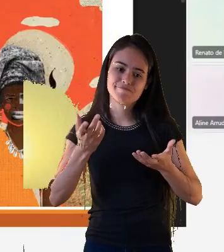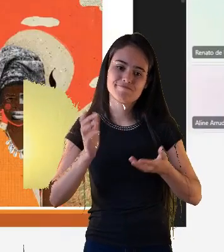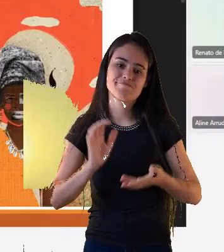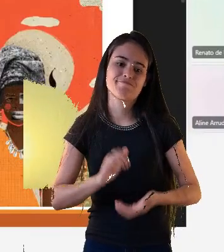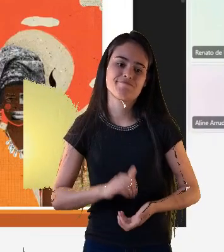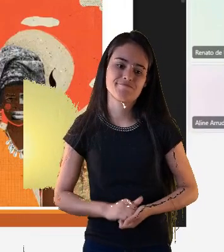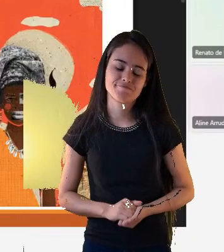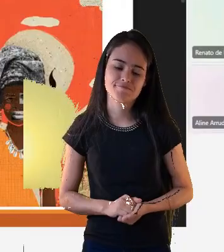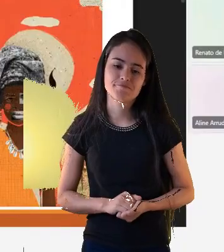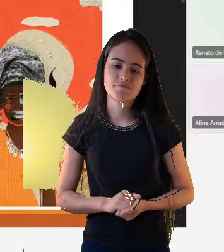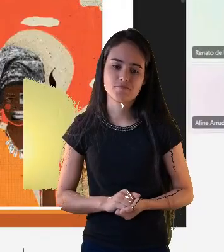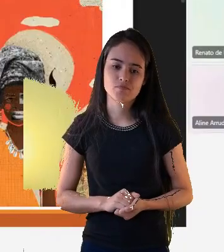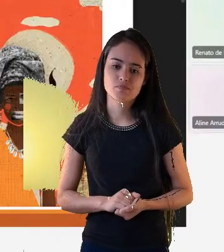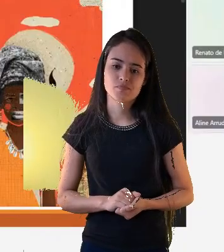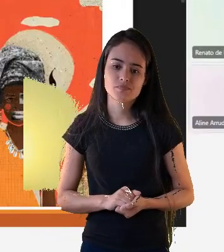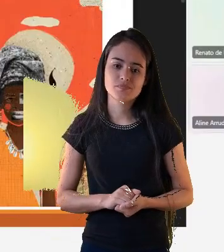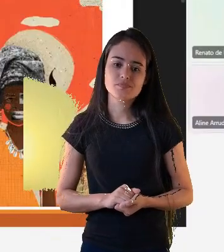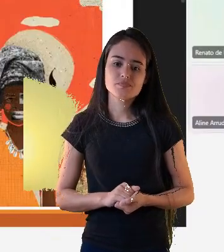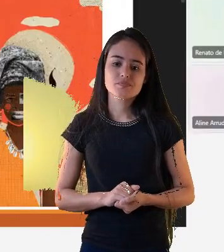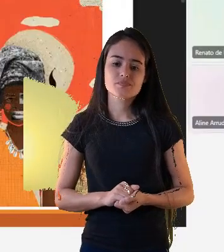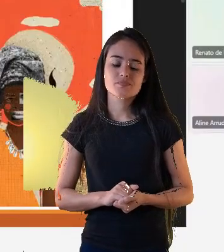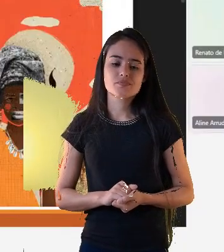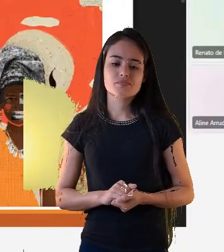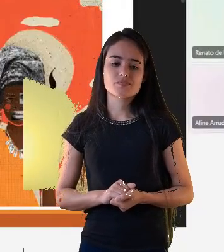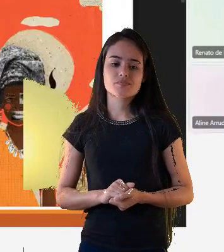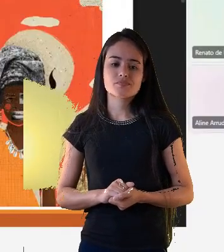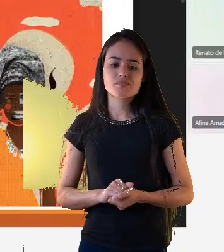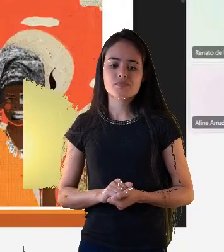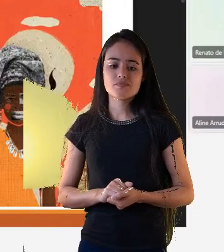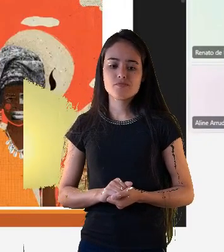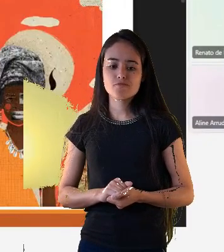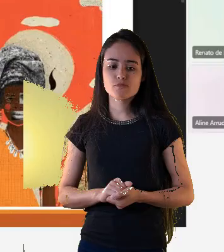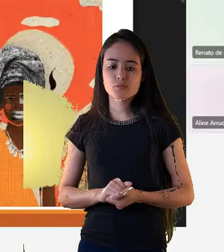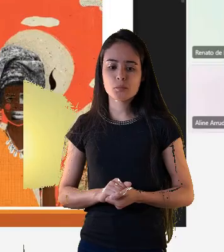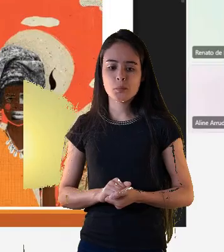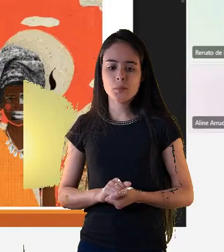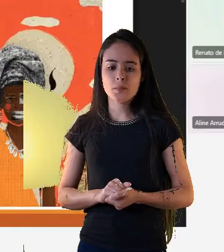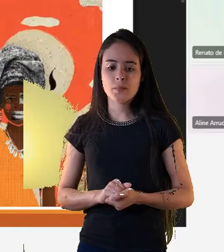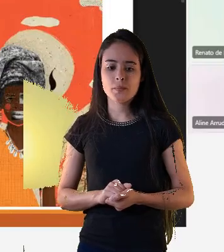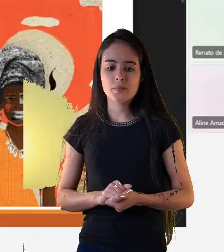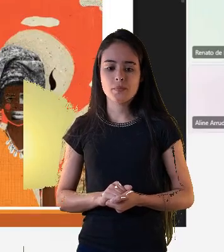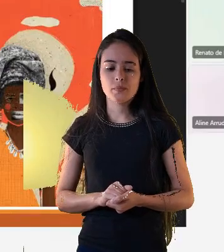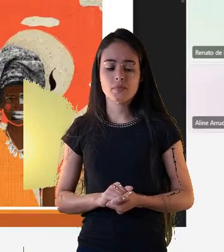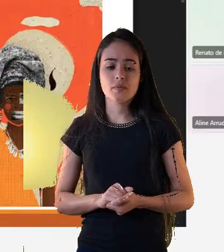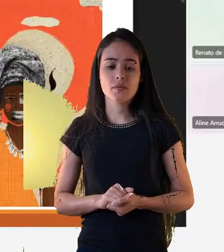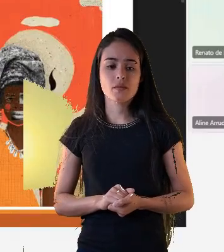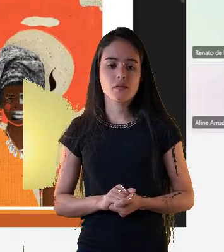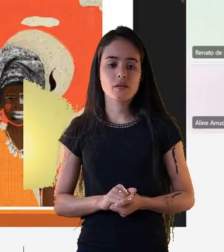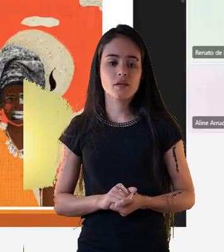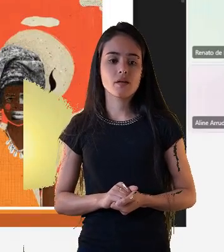Aquatume falam que é ela, a própria Dandara, Teresa de Benguela, todo mundo eles falam que é essa mulher, né?